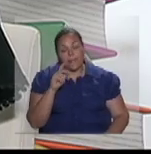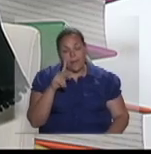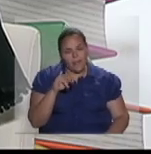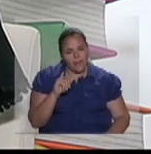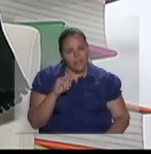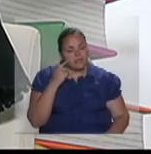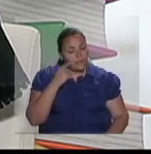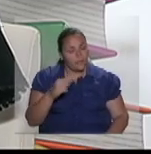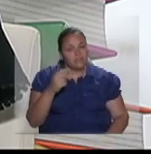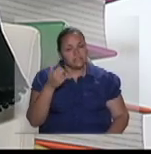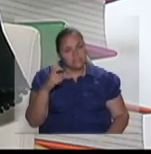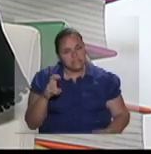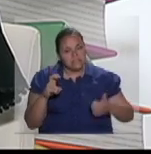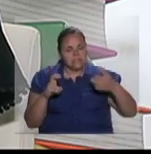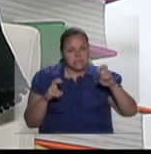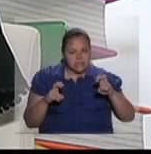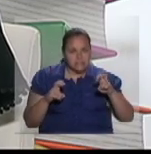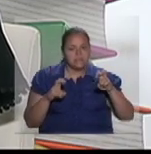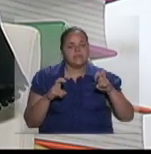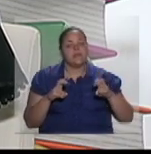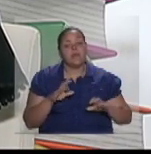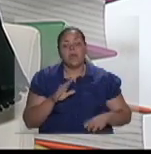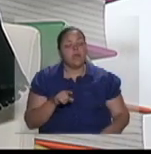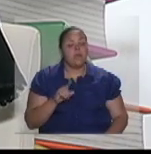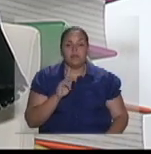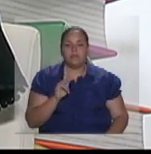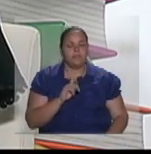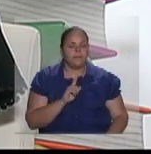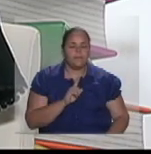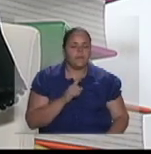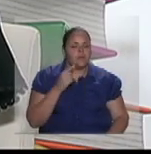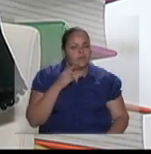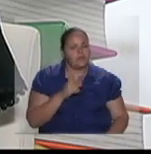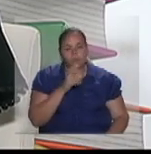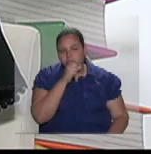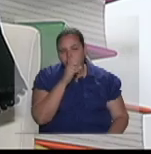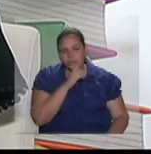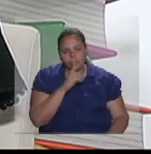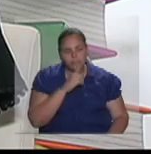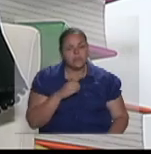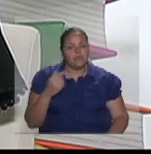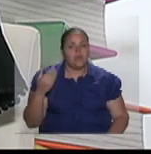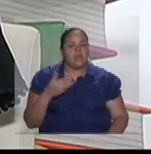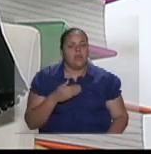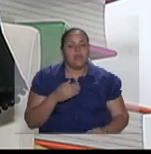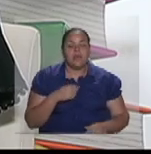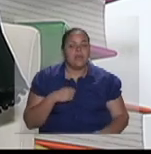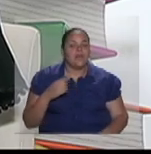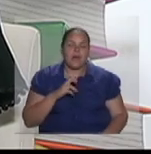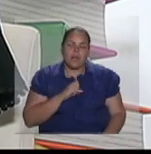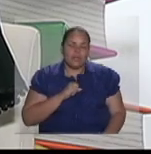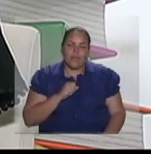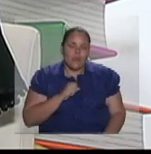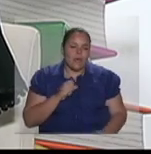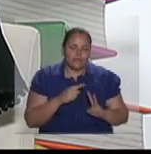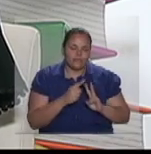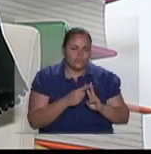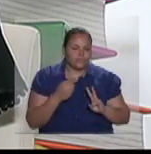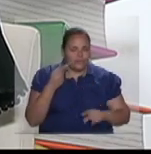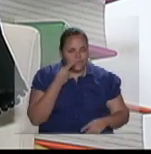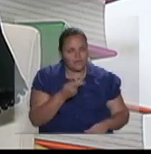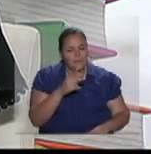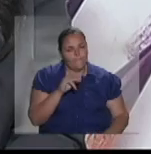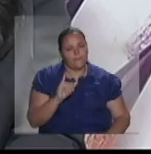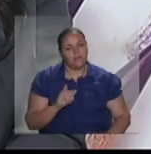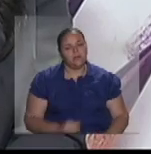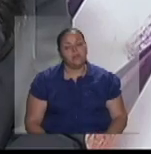durante a semana e de 15 dias, né? E ele não, ele fica quase todo final de semana, mas ele é bem presente, elas adoram ir para casa dele também, é